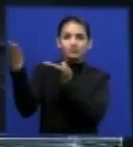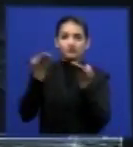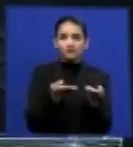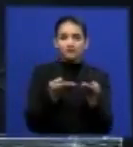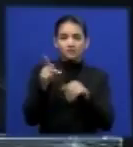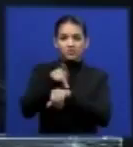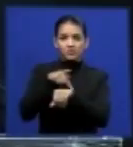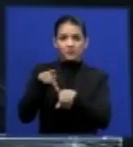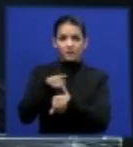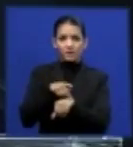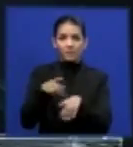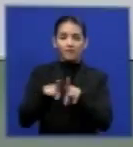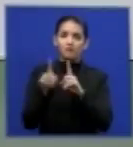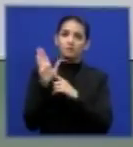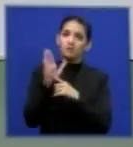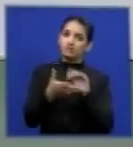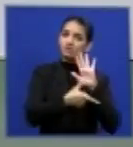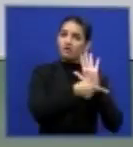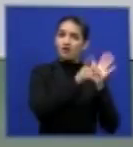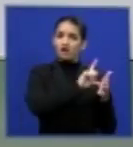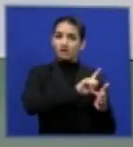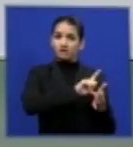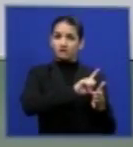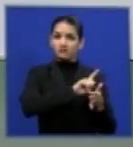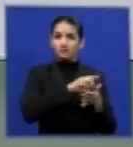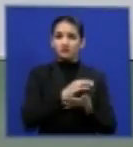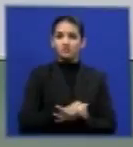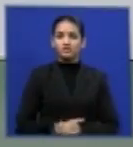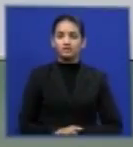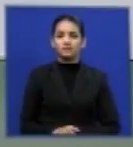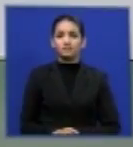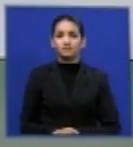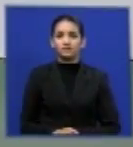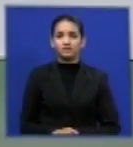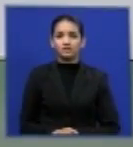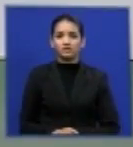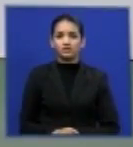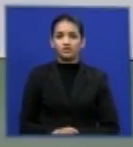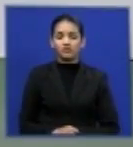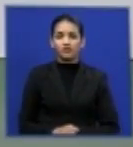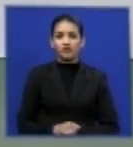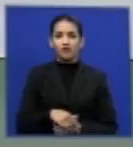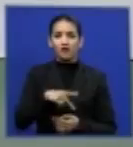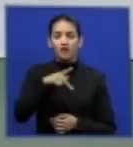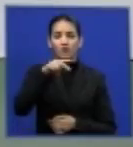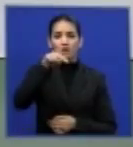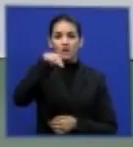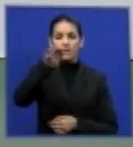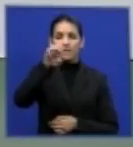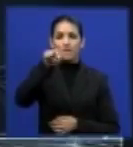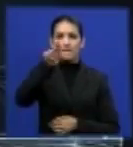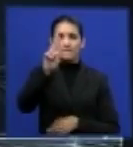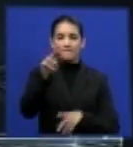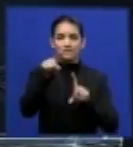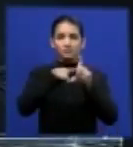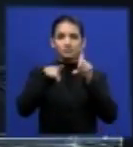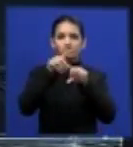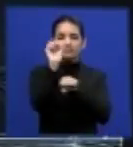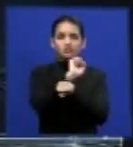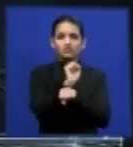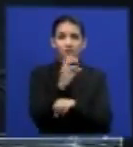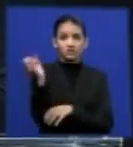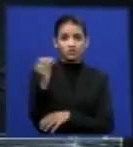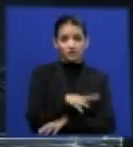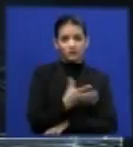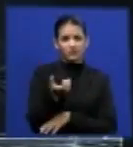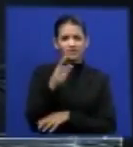Havíamos mostrado no anterior que o pneu novo, e aí gostaria de chamar a atenção aos senhores para